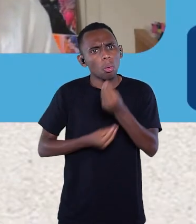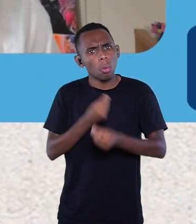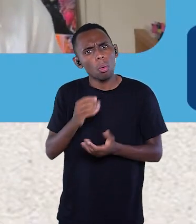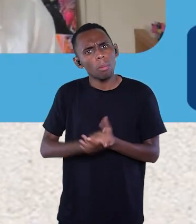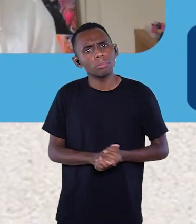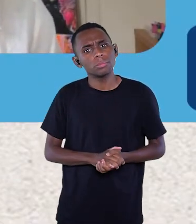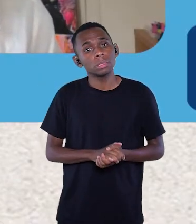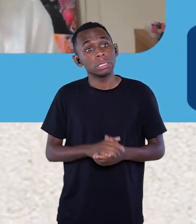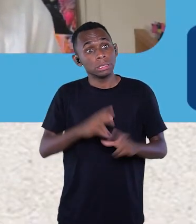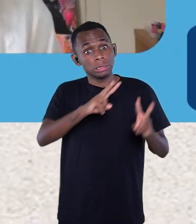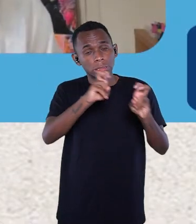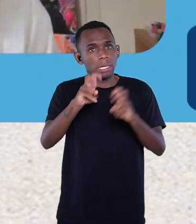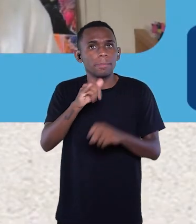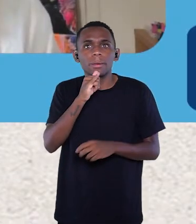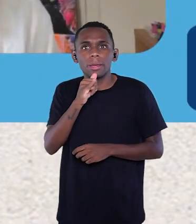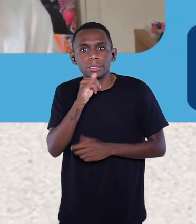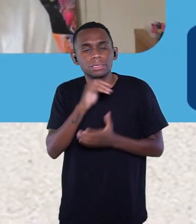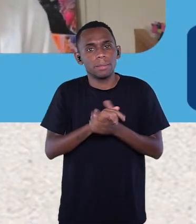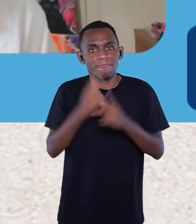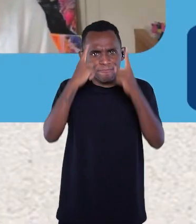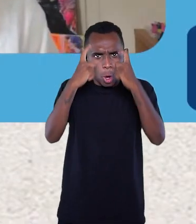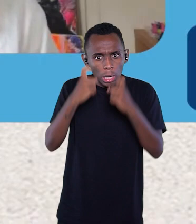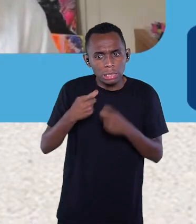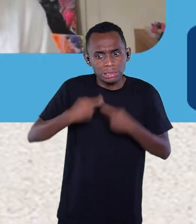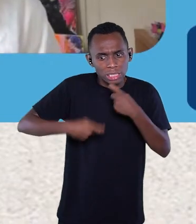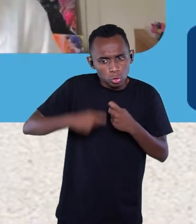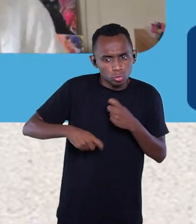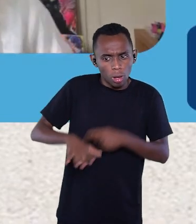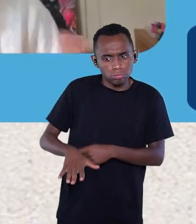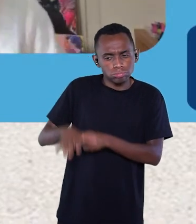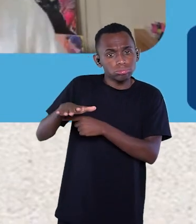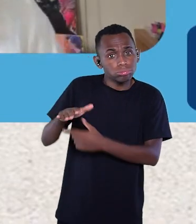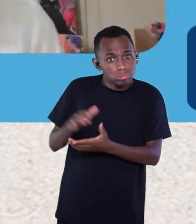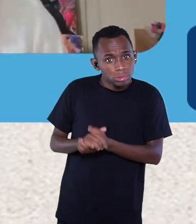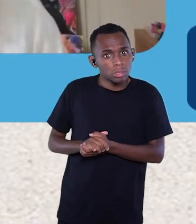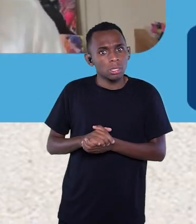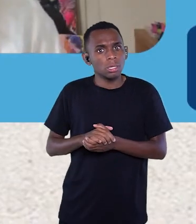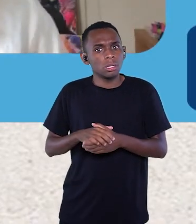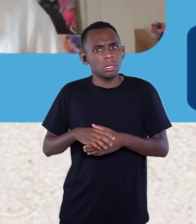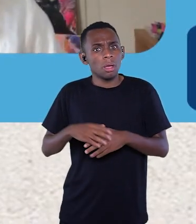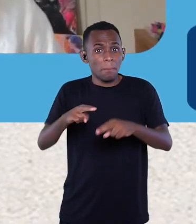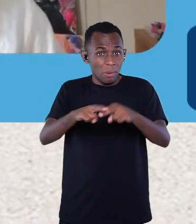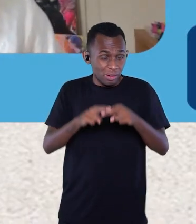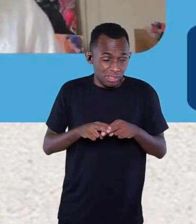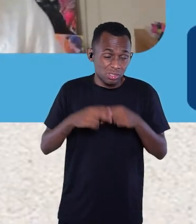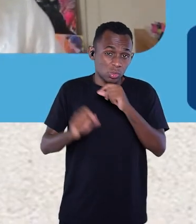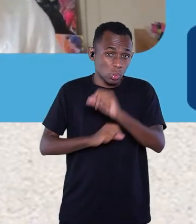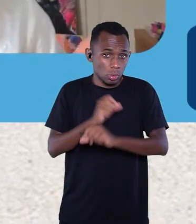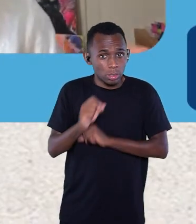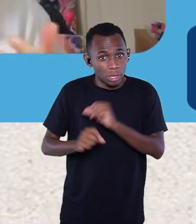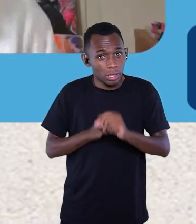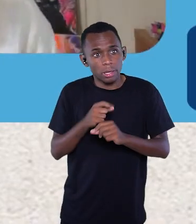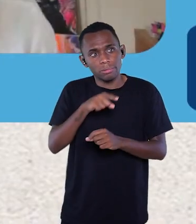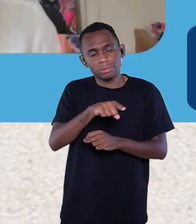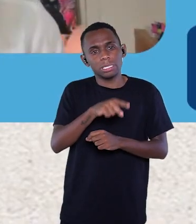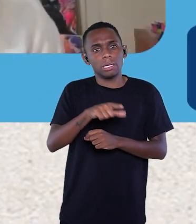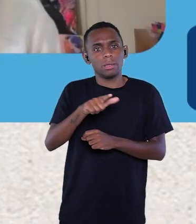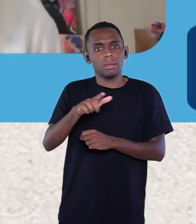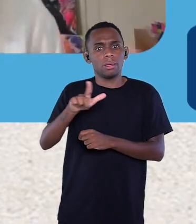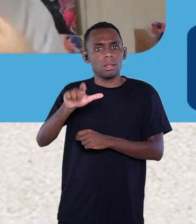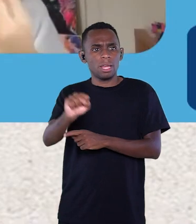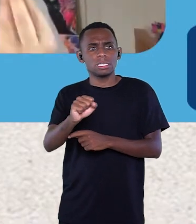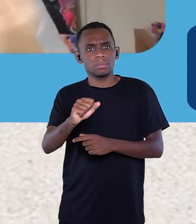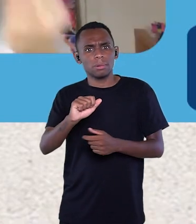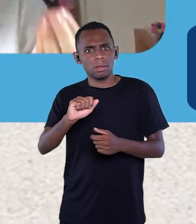assim, tocando em assuntos como abuso sexual que ela sofreu na infância, e aí falando, mas você acha que é por isso que você virou sapatão?